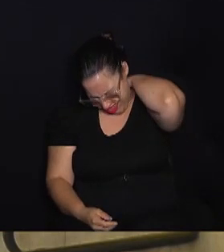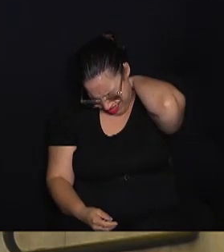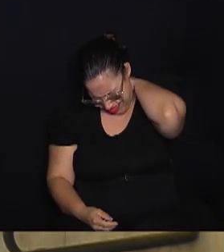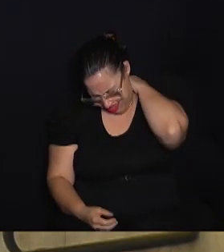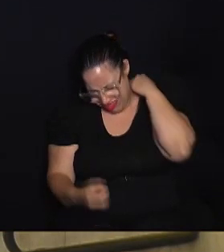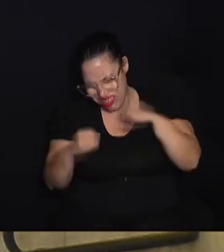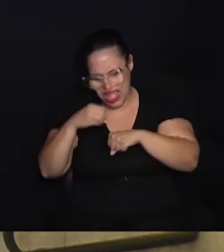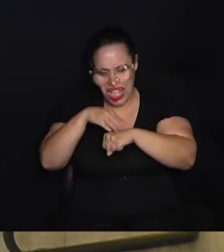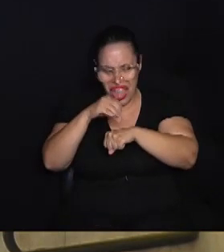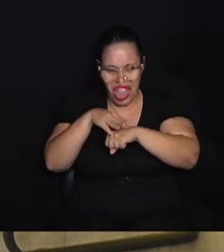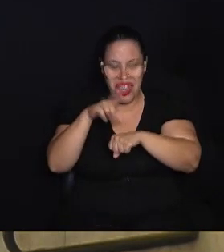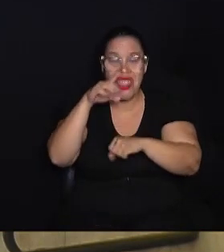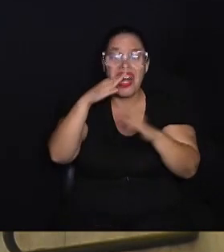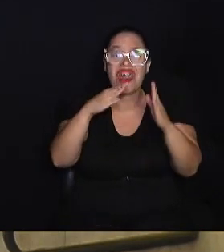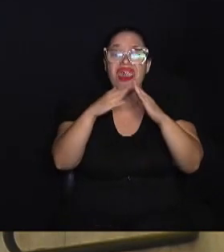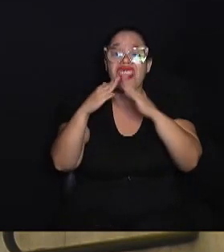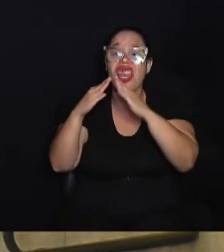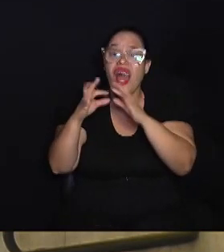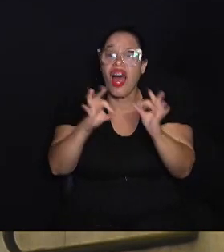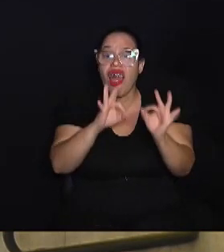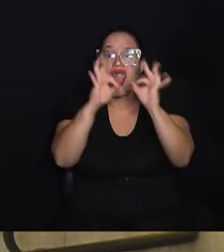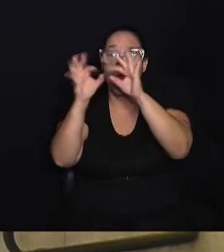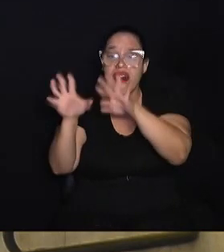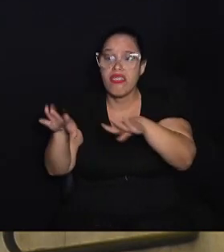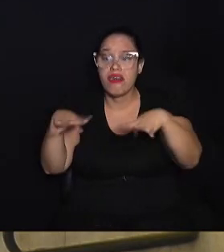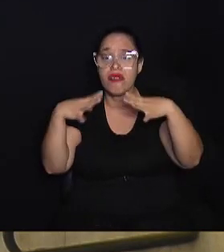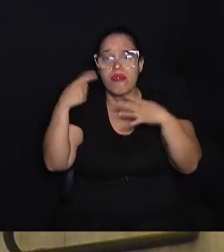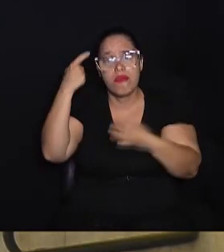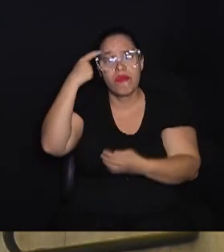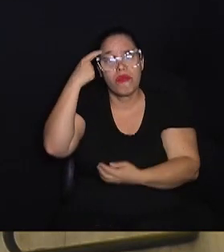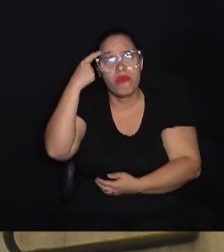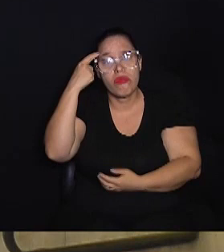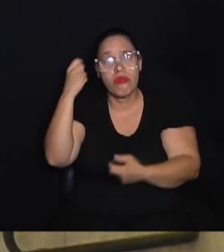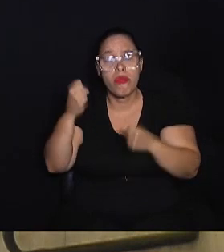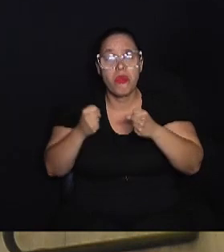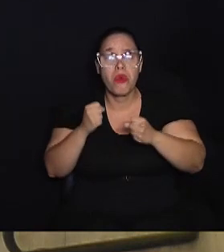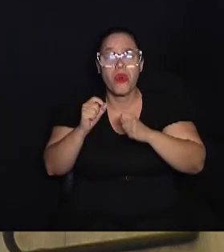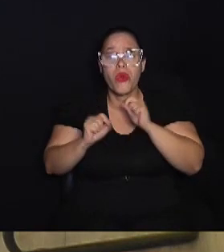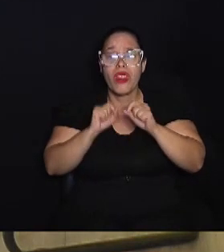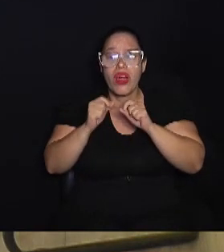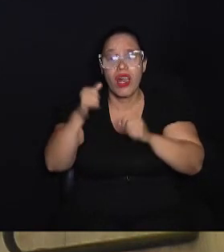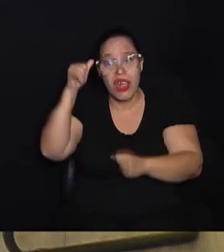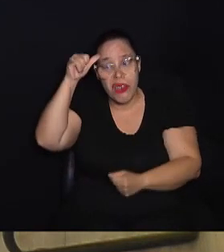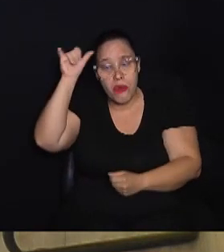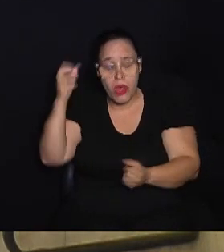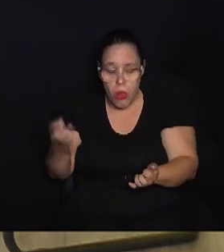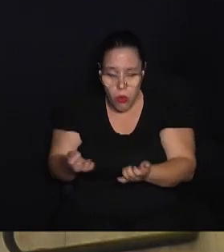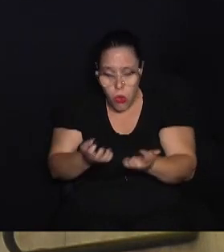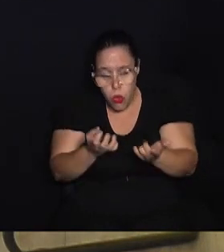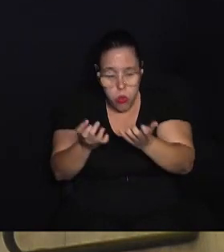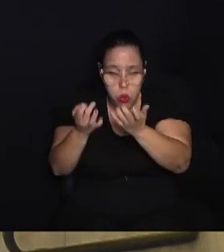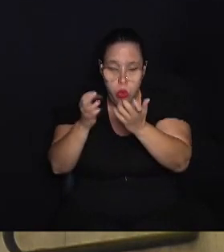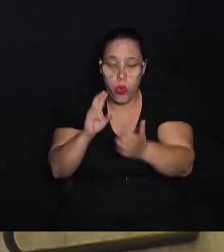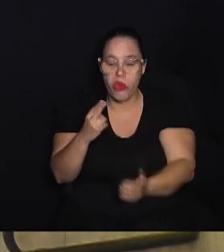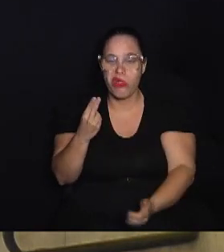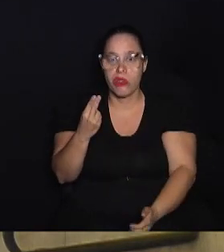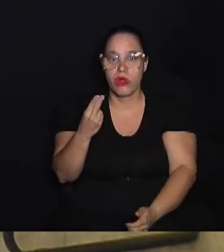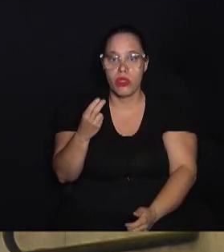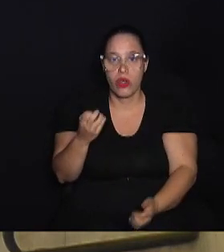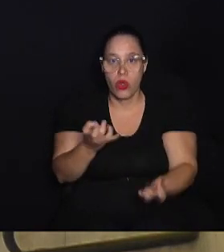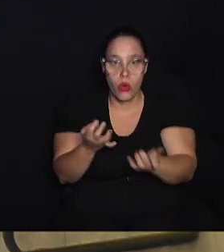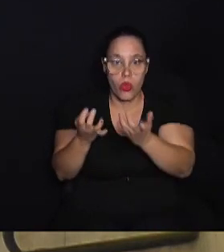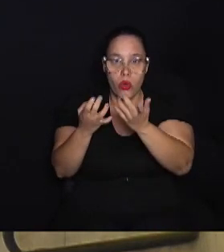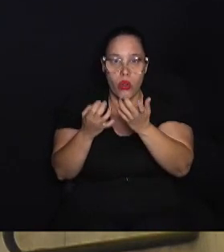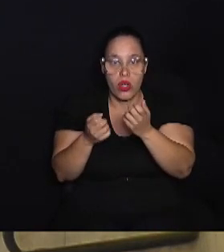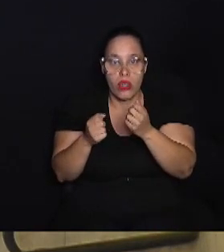gente dá para quem está lá em casa assistindo e pensa, como que eu posso lidar com isso, evitar incêndios, ou se eu ver um foco de incêndio?